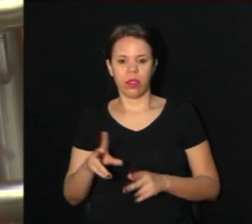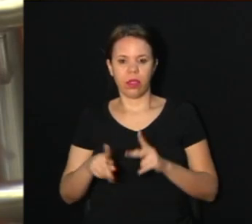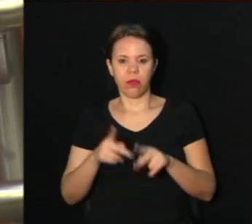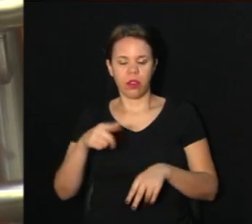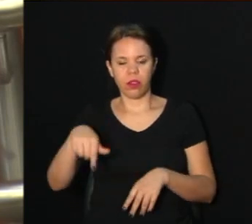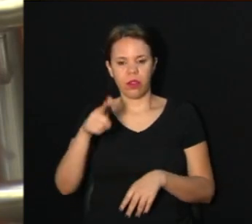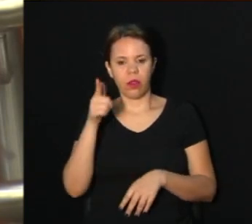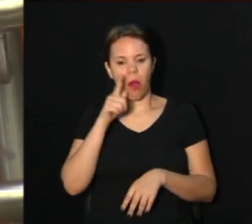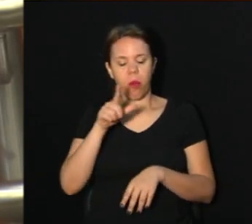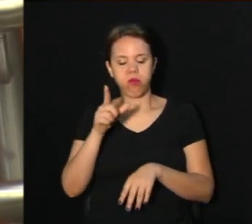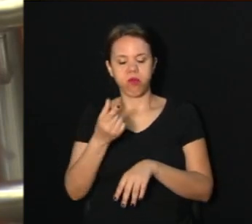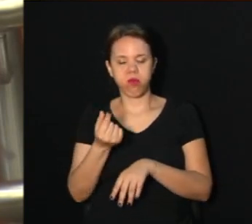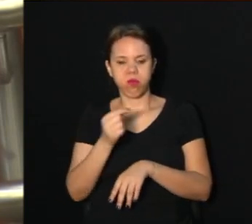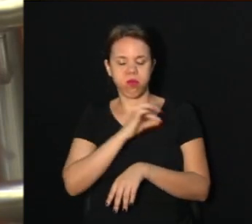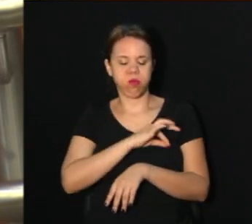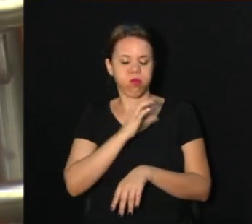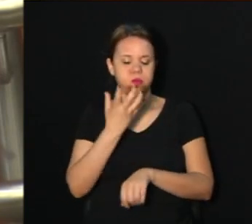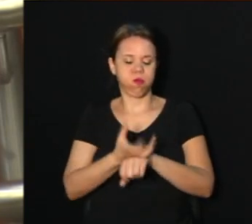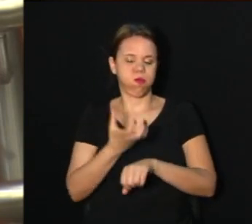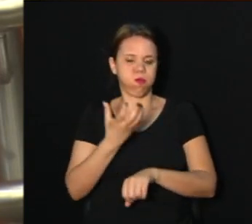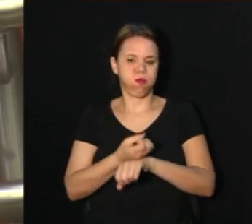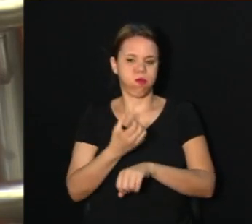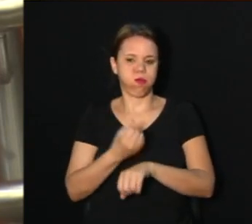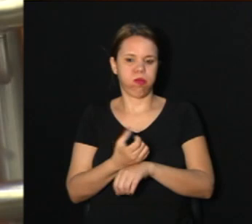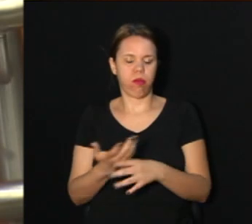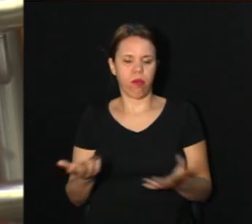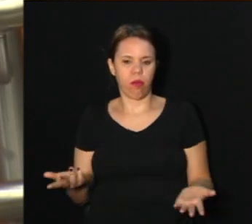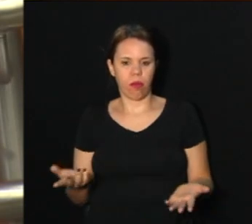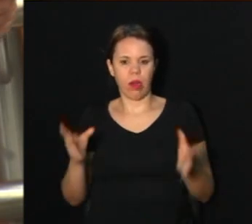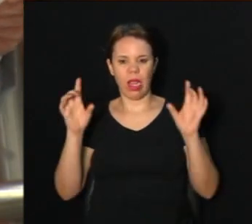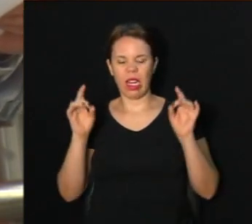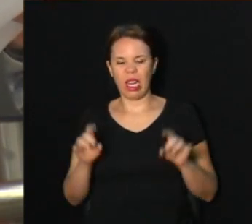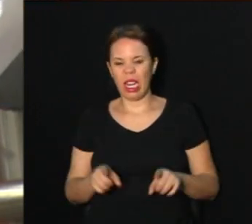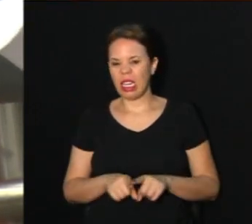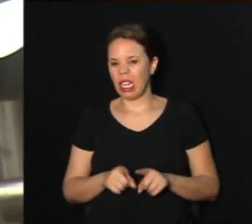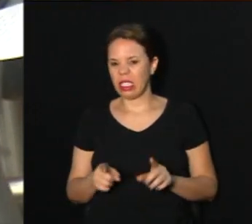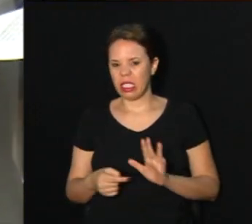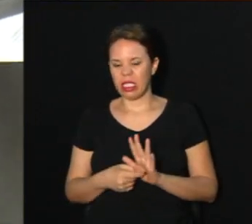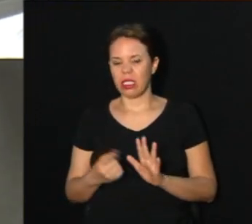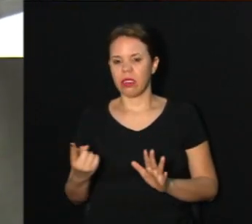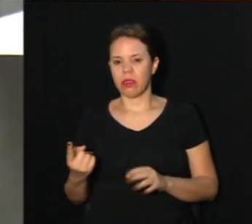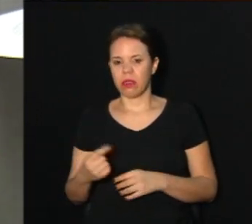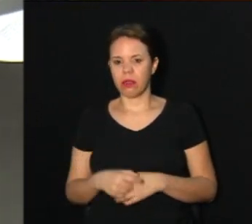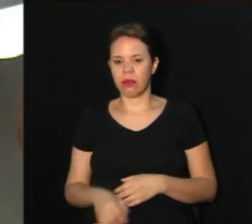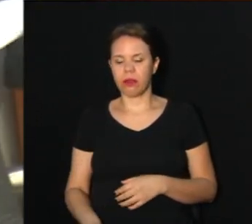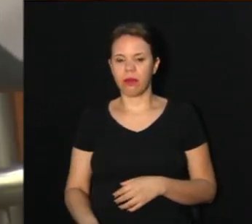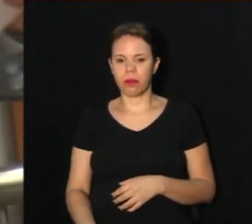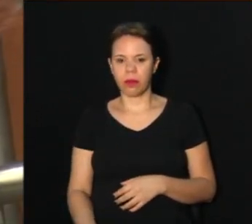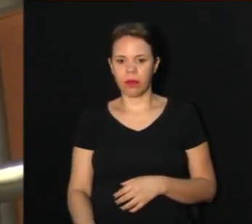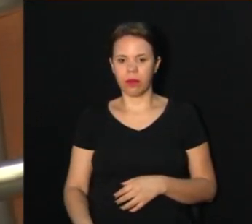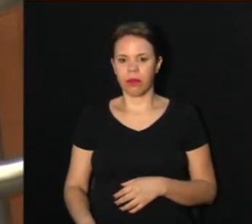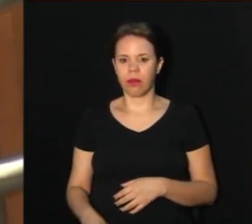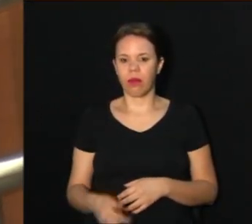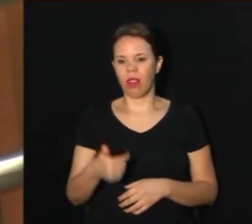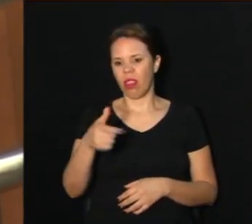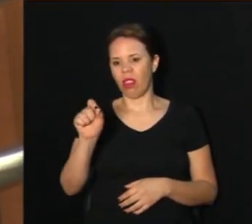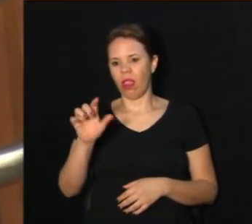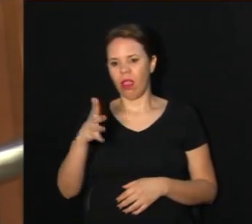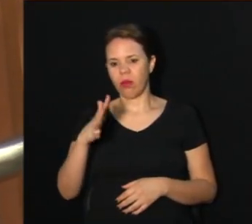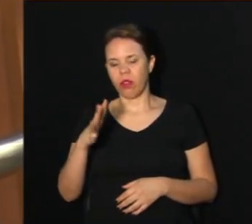salário. Outro detalhe, não passa de uma dezena os procuradores que atuam na